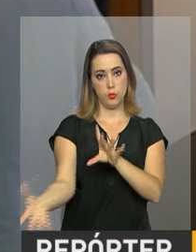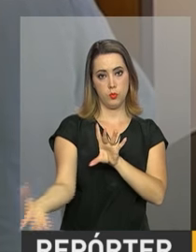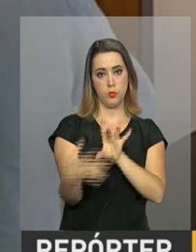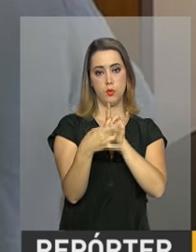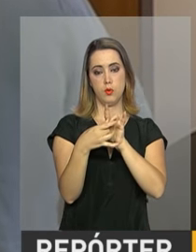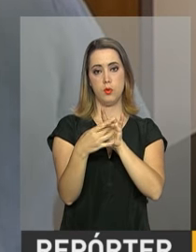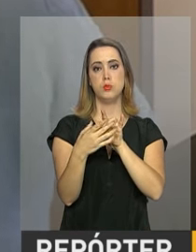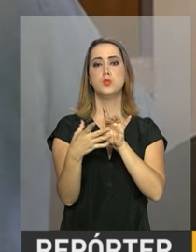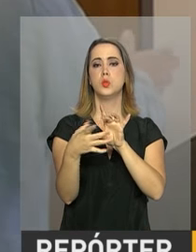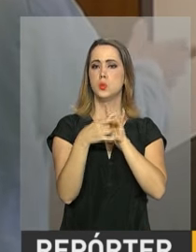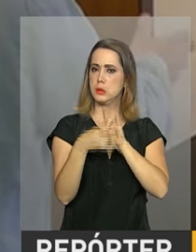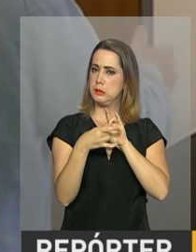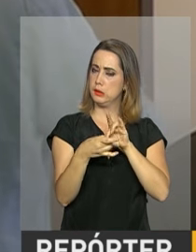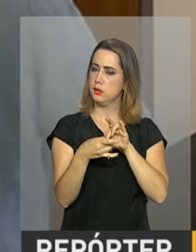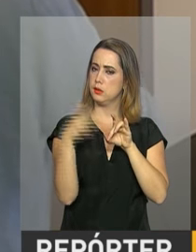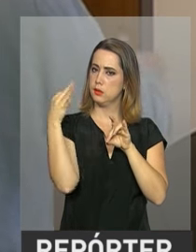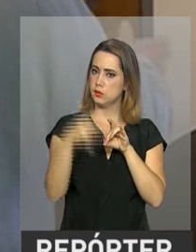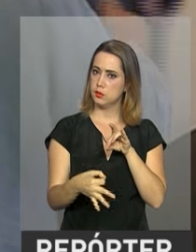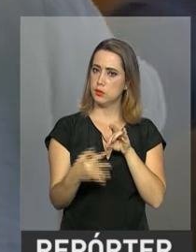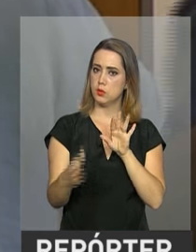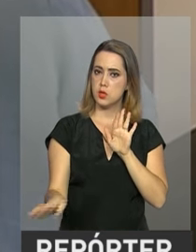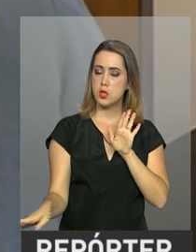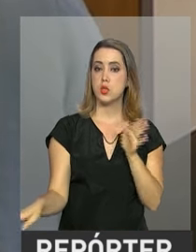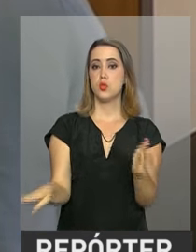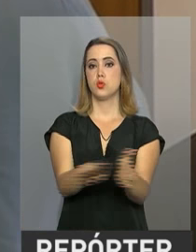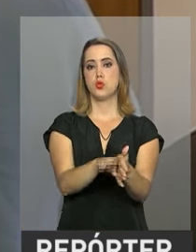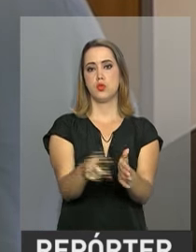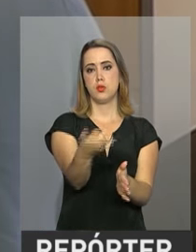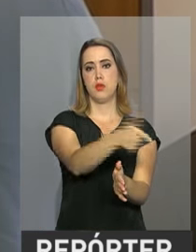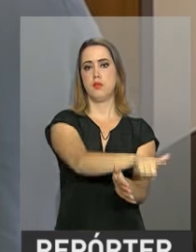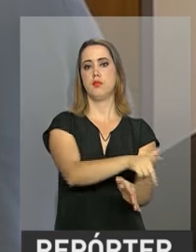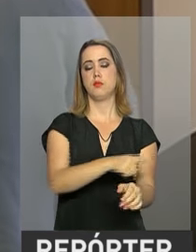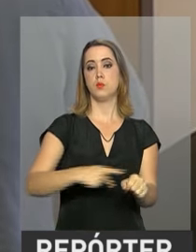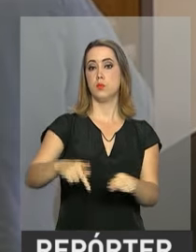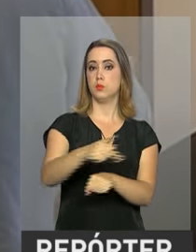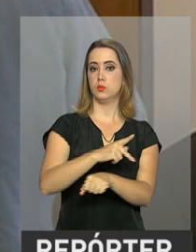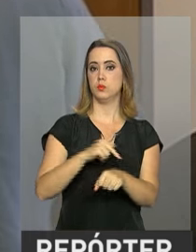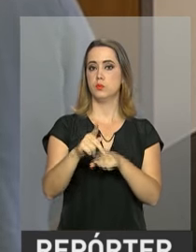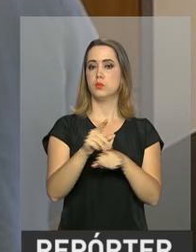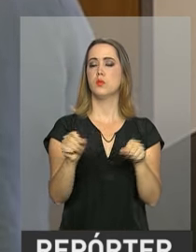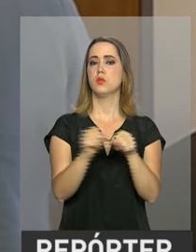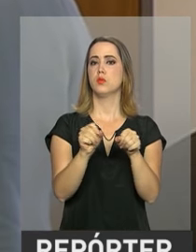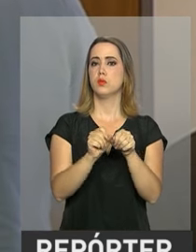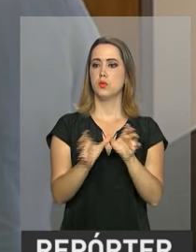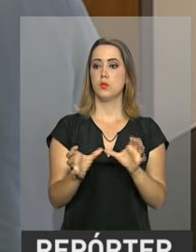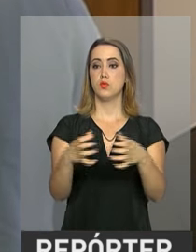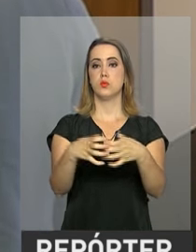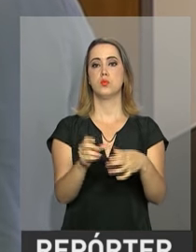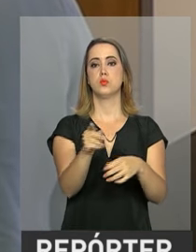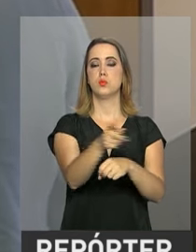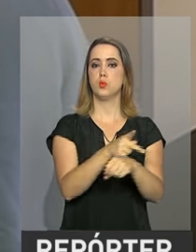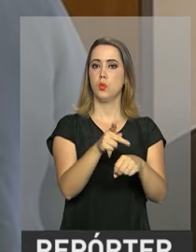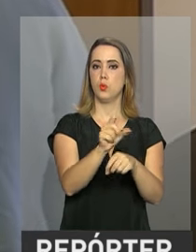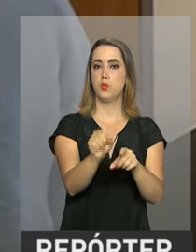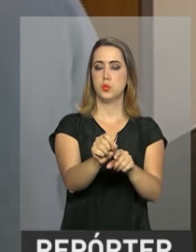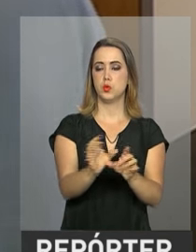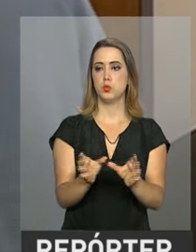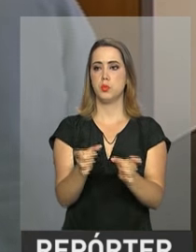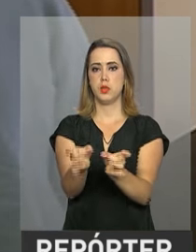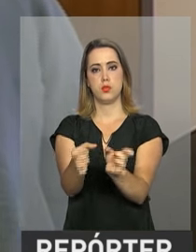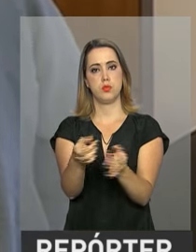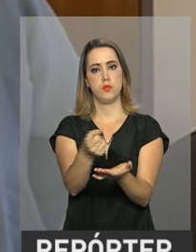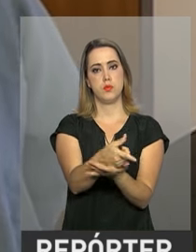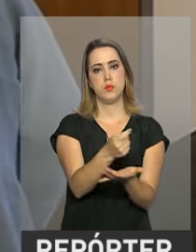parceria para funcionar no sentido de chegar a outros mercados, de fazer operações conjuntas, eu acho que nós temos